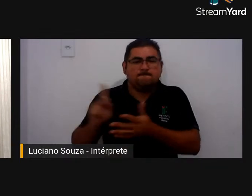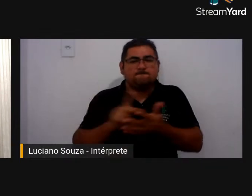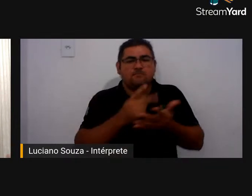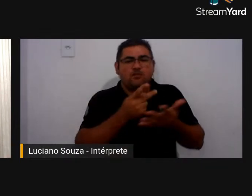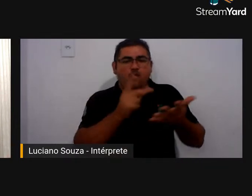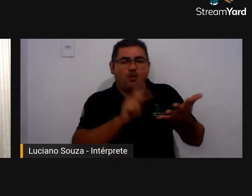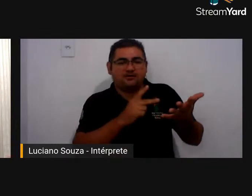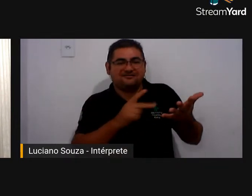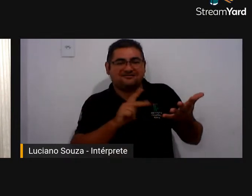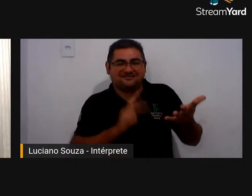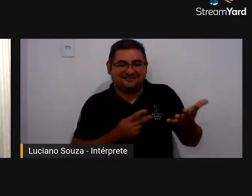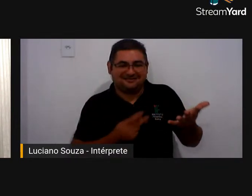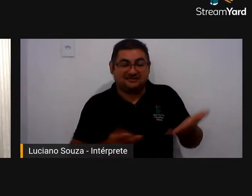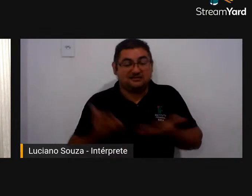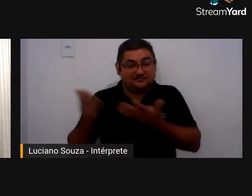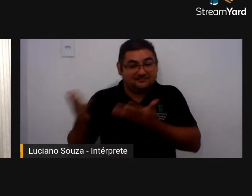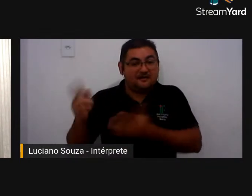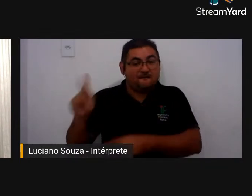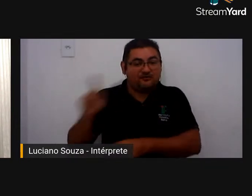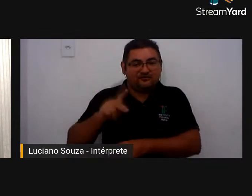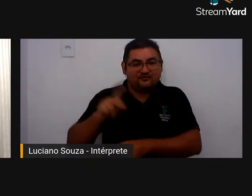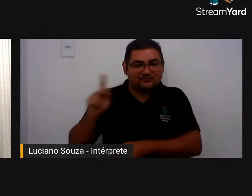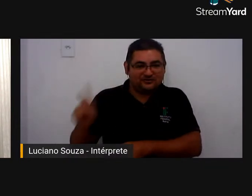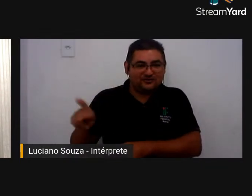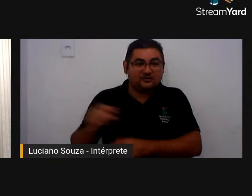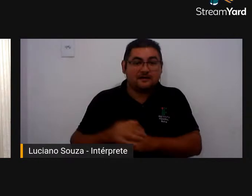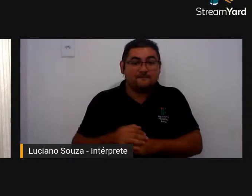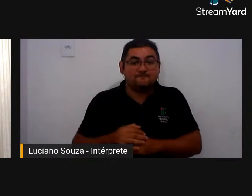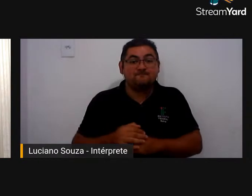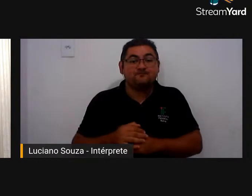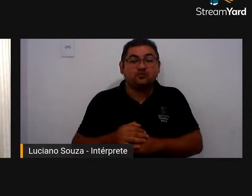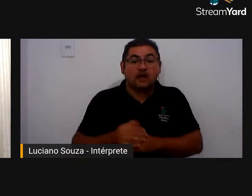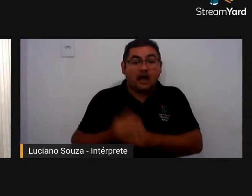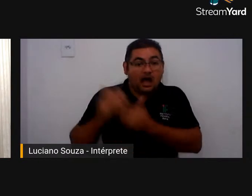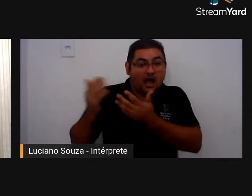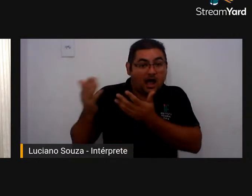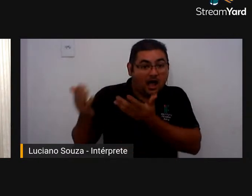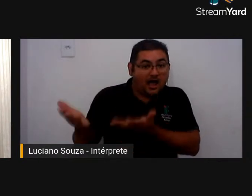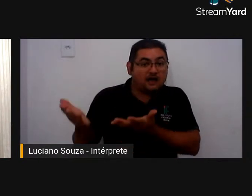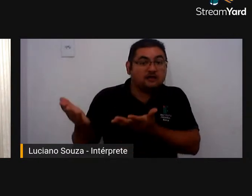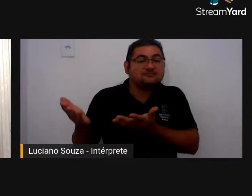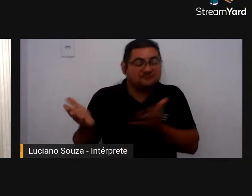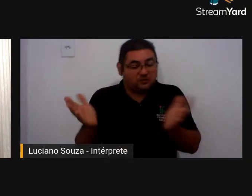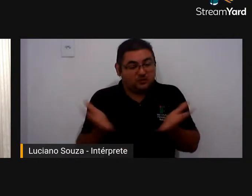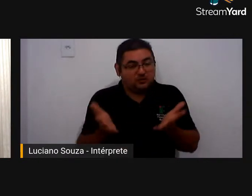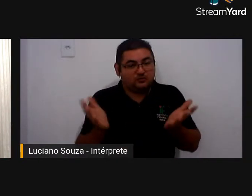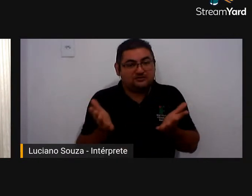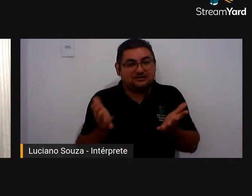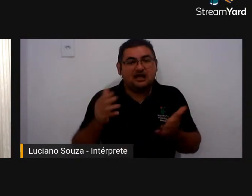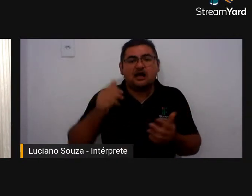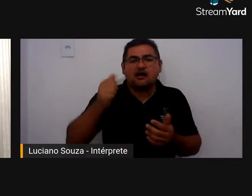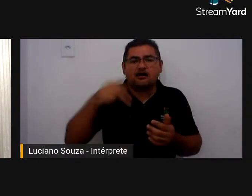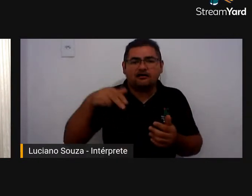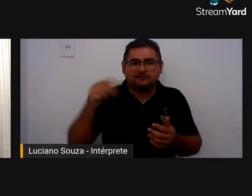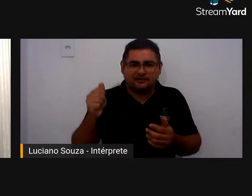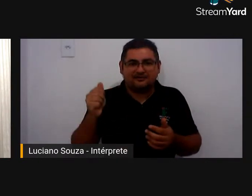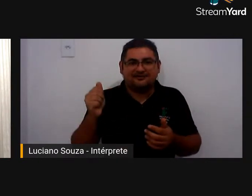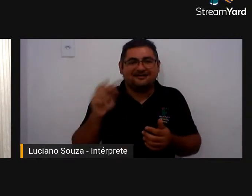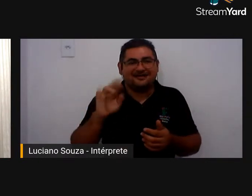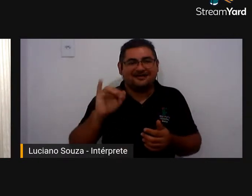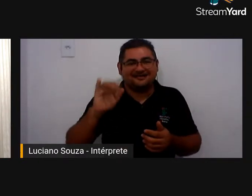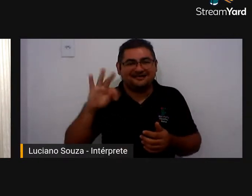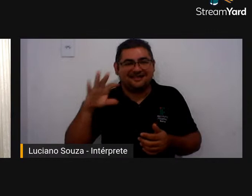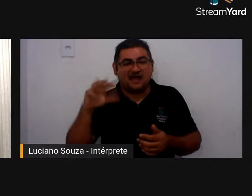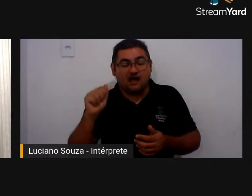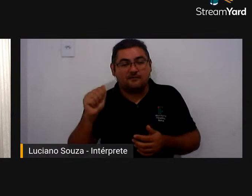a professora Ana Rita é a nossa Mestre de Cerimônia oficial que hoje me deu a licença para fazer esse papel do qual